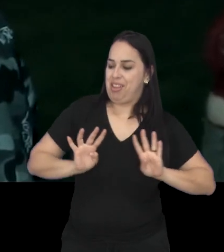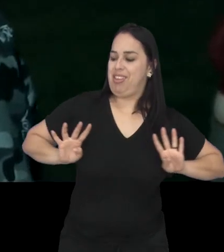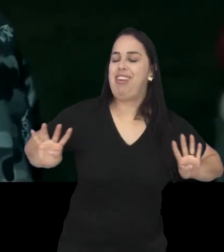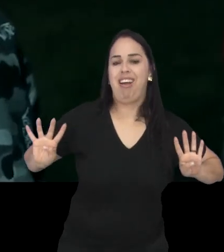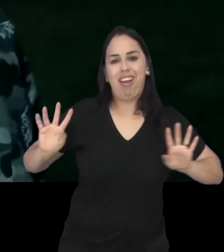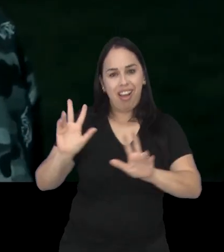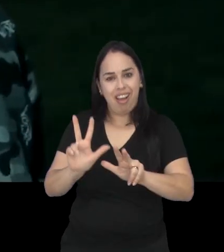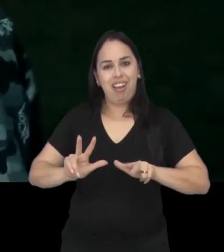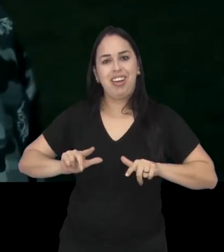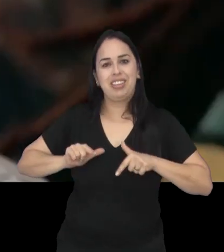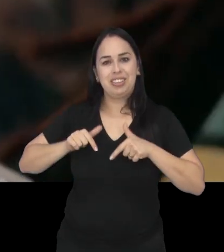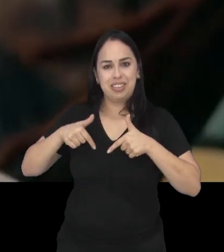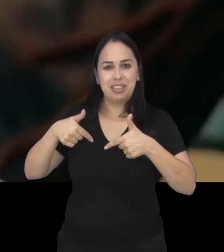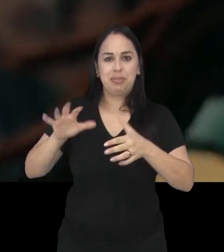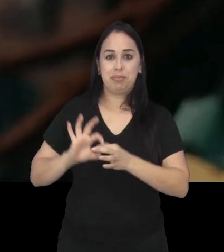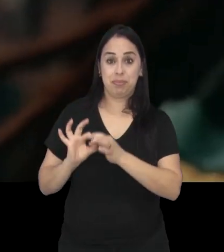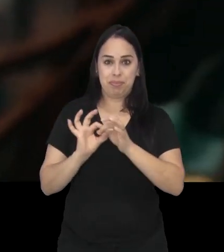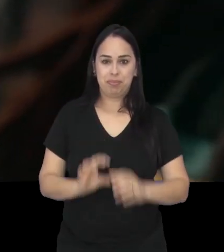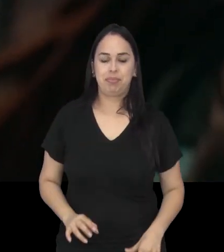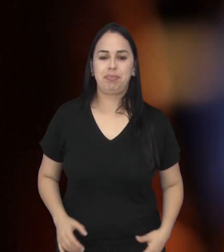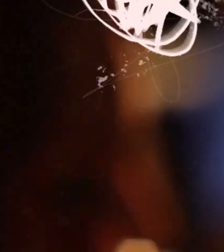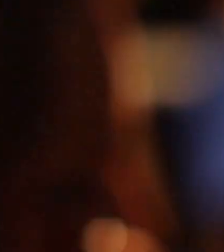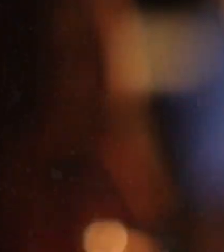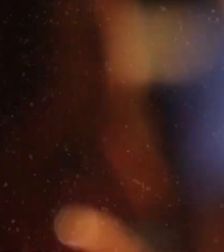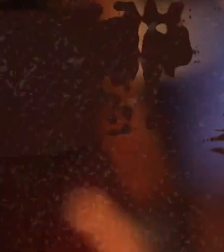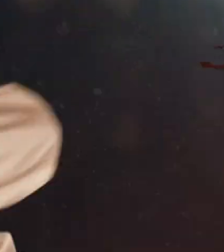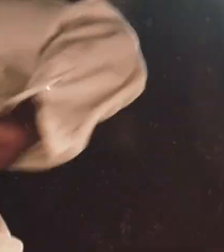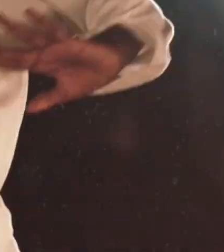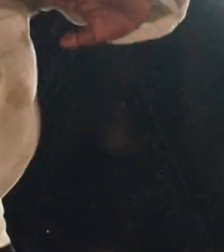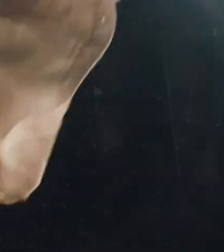de frente. Não mexe com a gente.